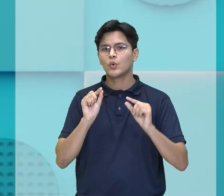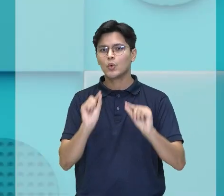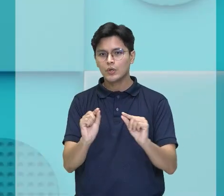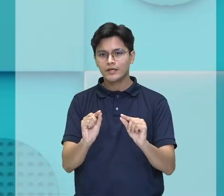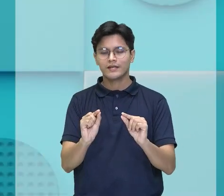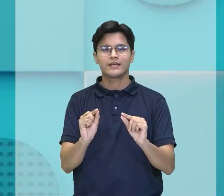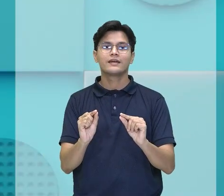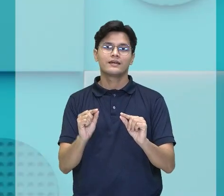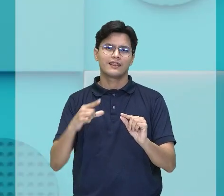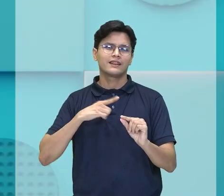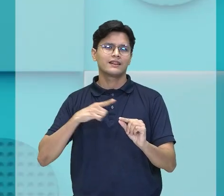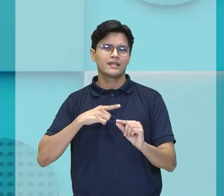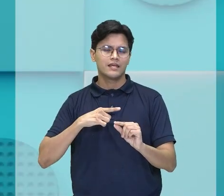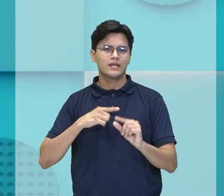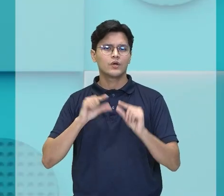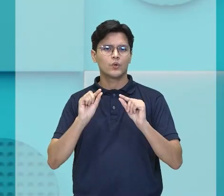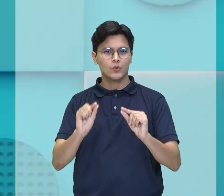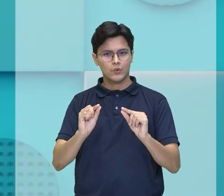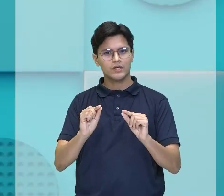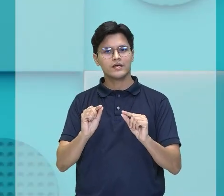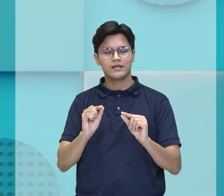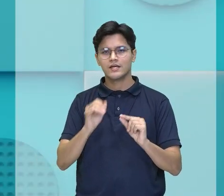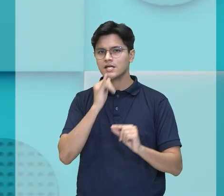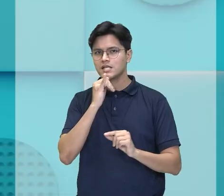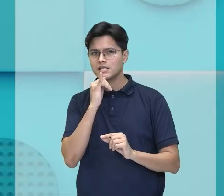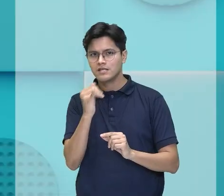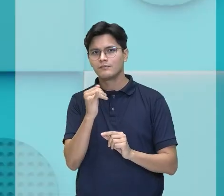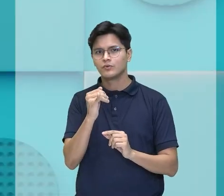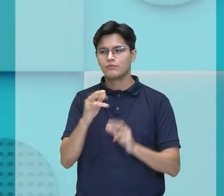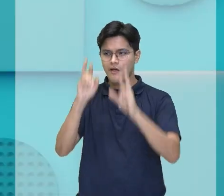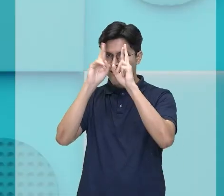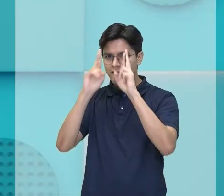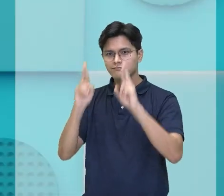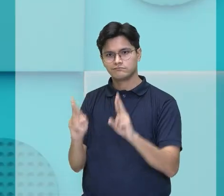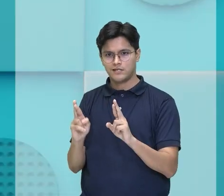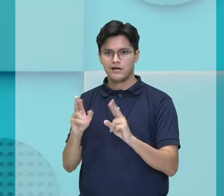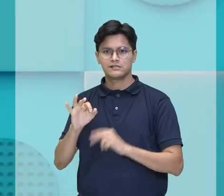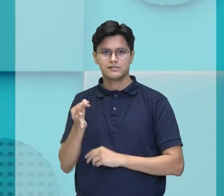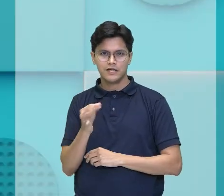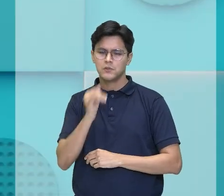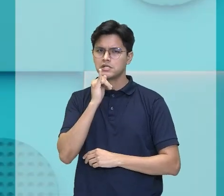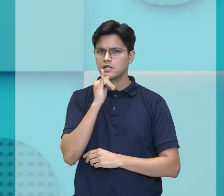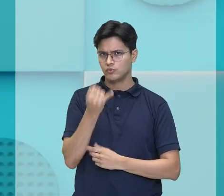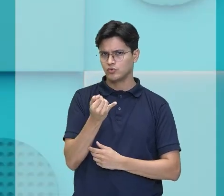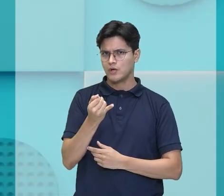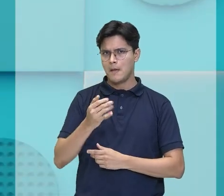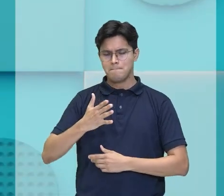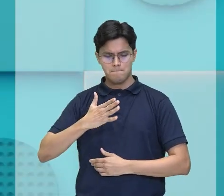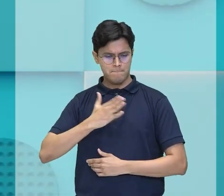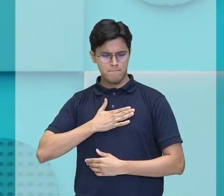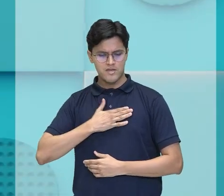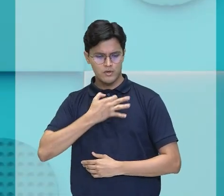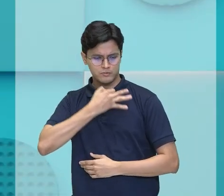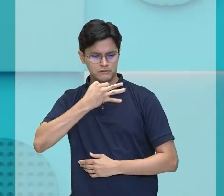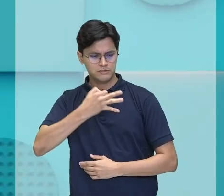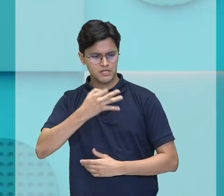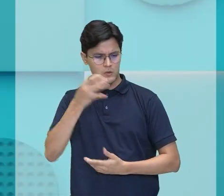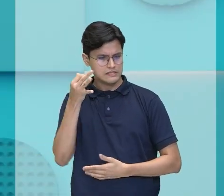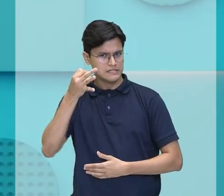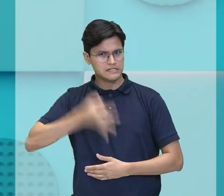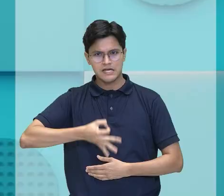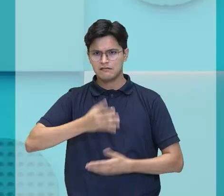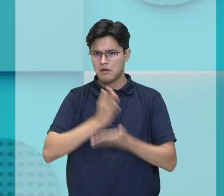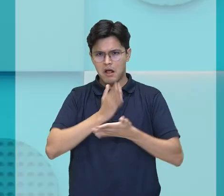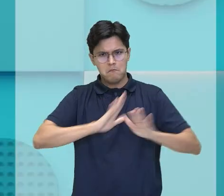não dizer que a sua opinião é a única que vale, mas que a do outro colega também vale, né? Então precisamos